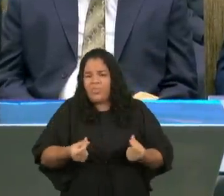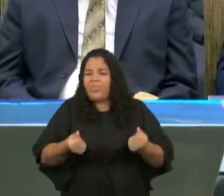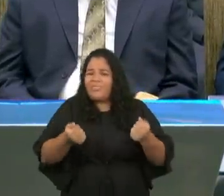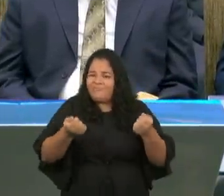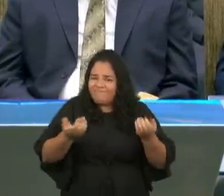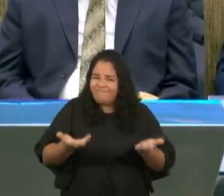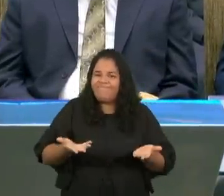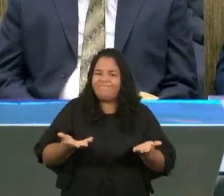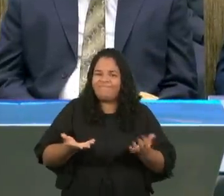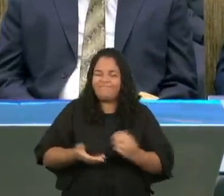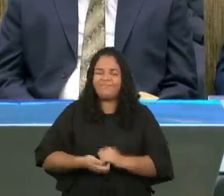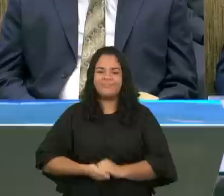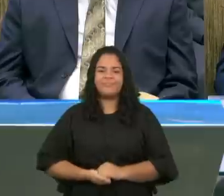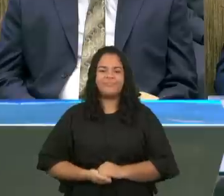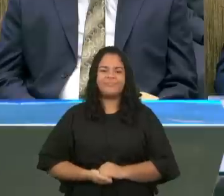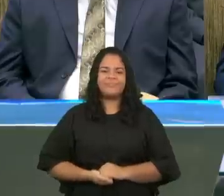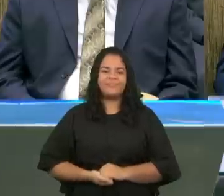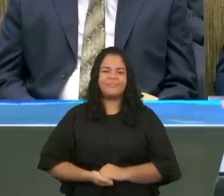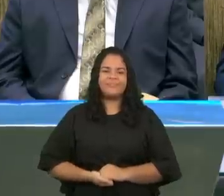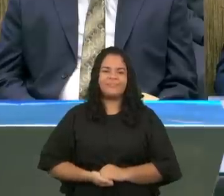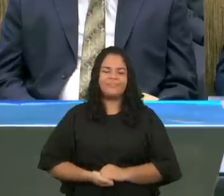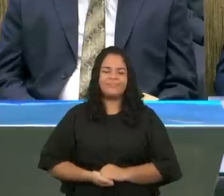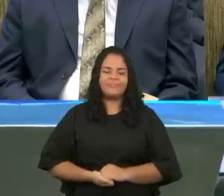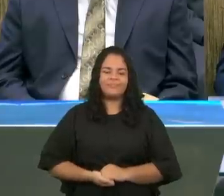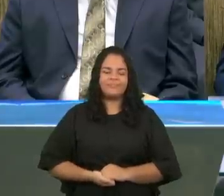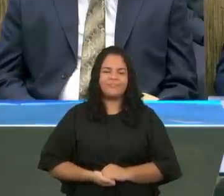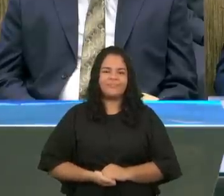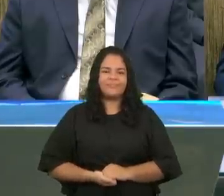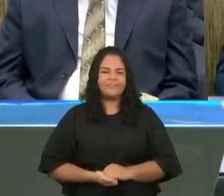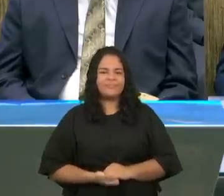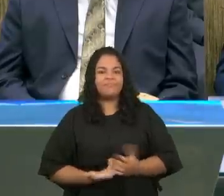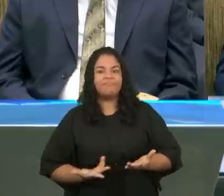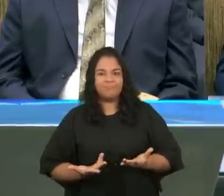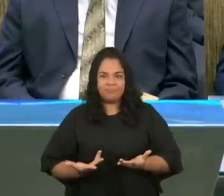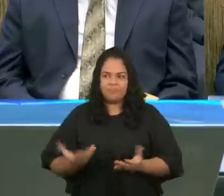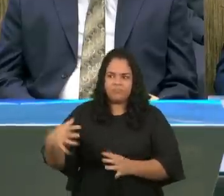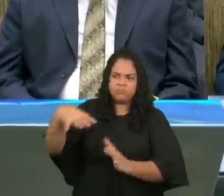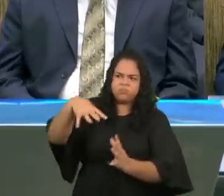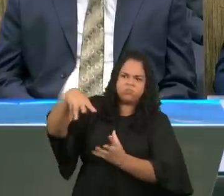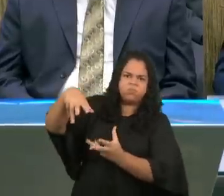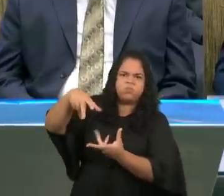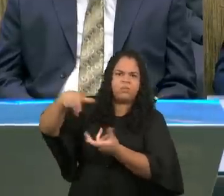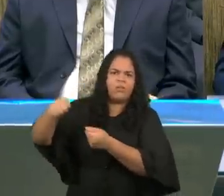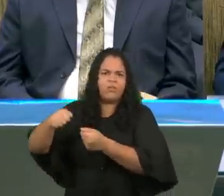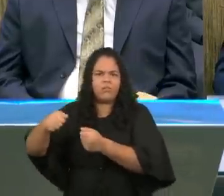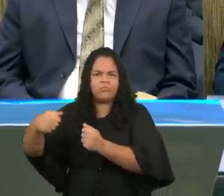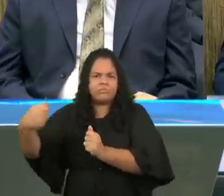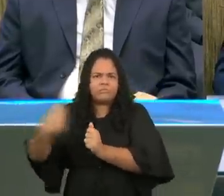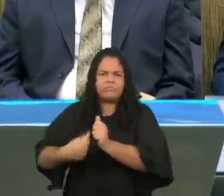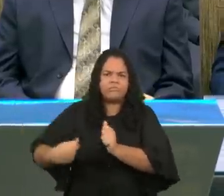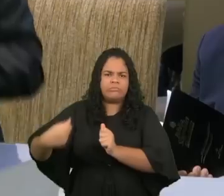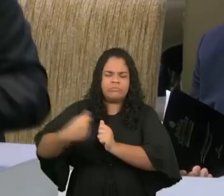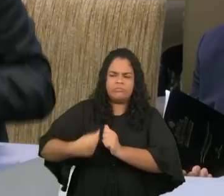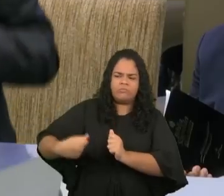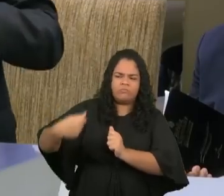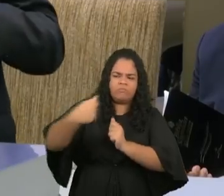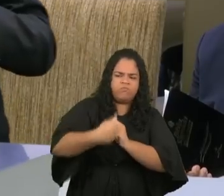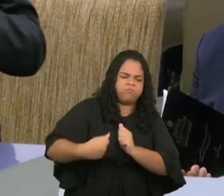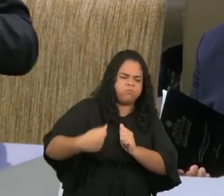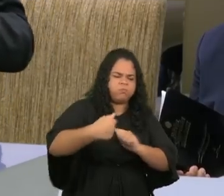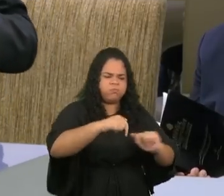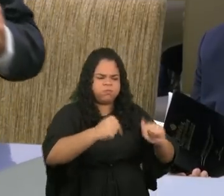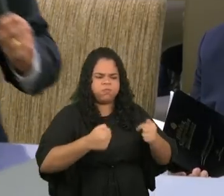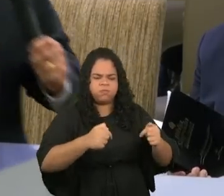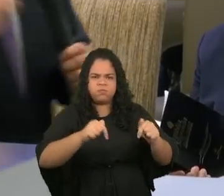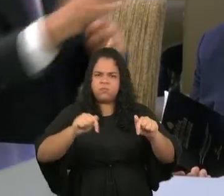nós cremos e abramos mão, deixemos de lado, abandonemos,